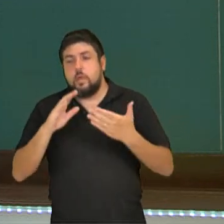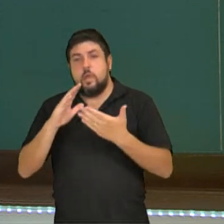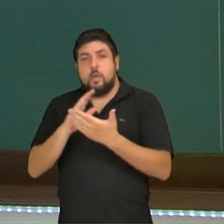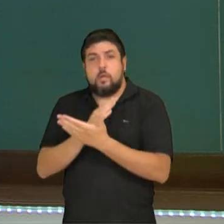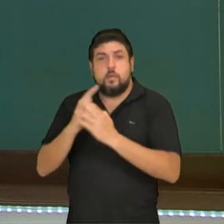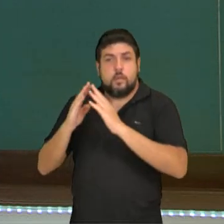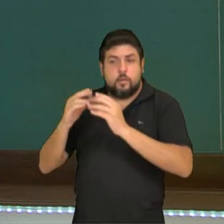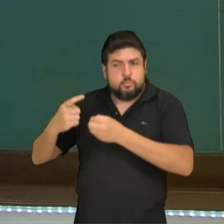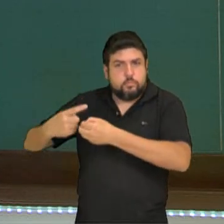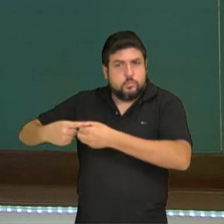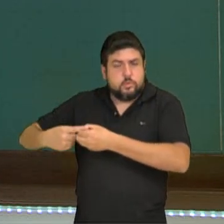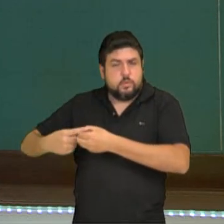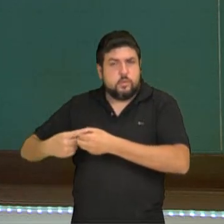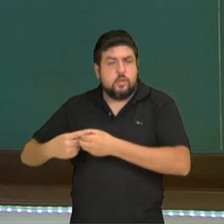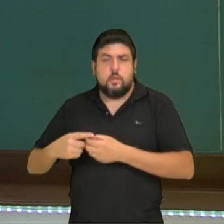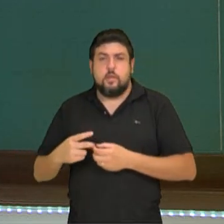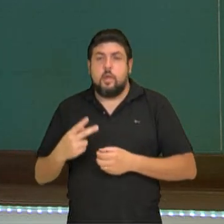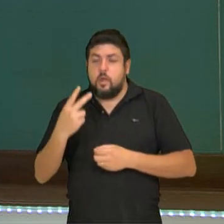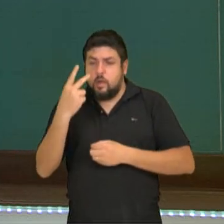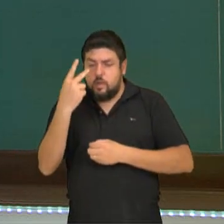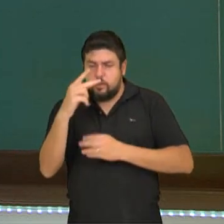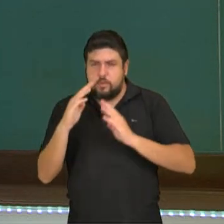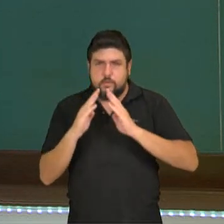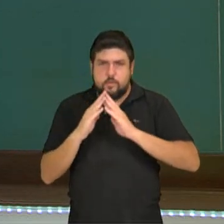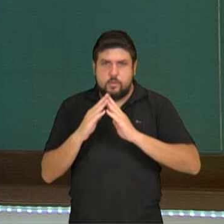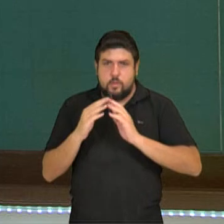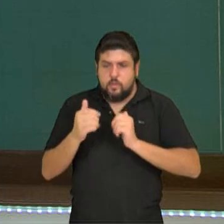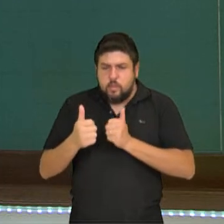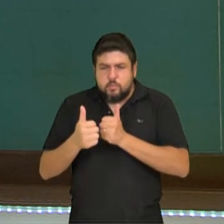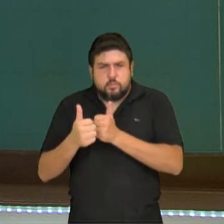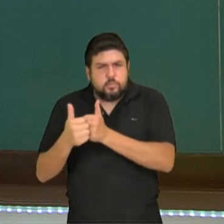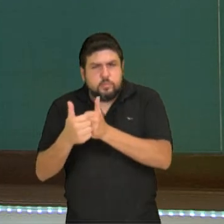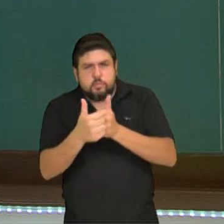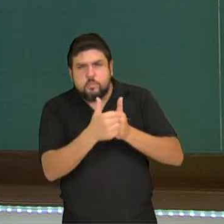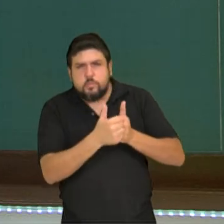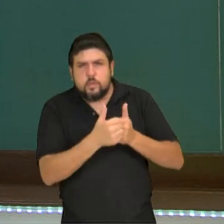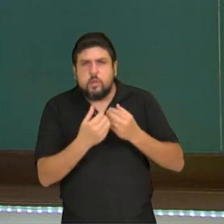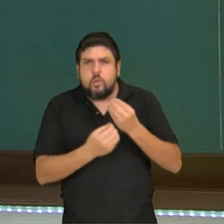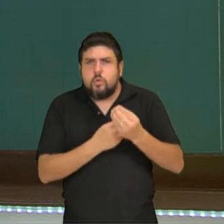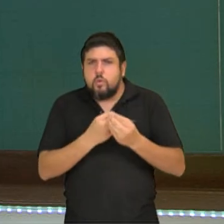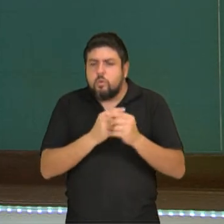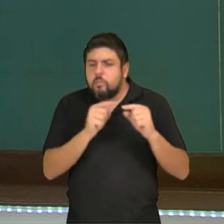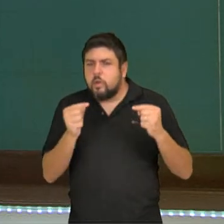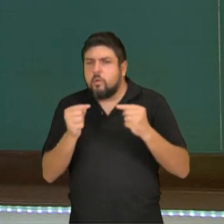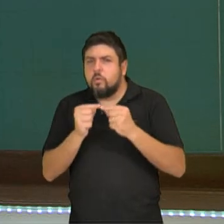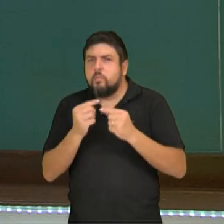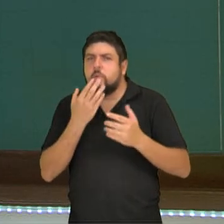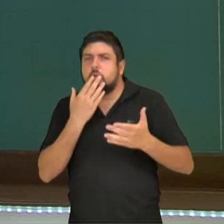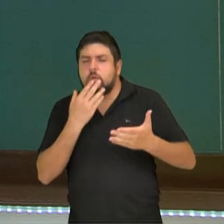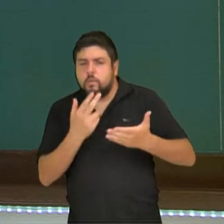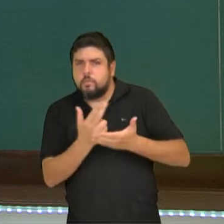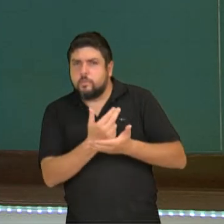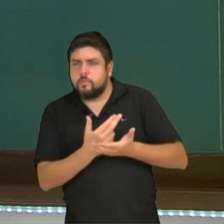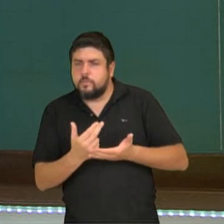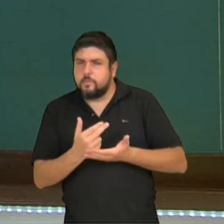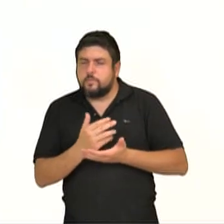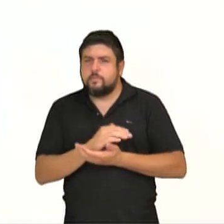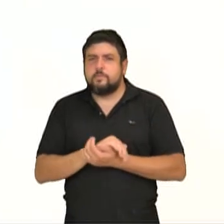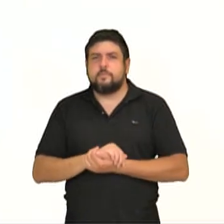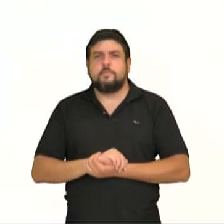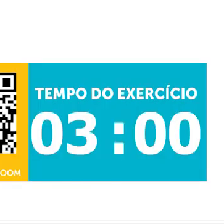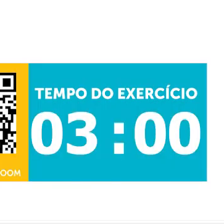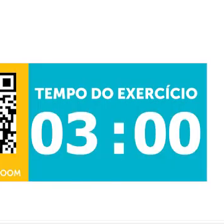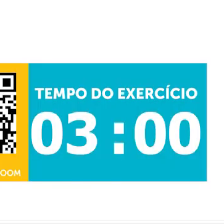aí é a sua realidade. Você vai pintar com as cores que dizem respeito à sua realidade. Já